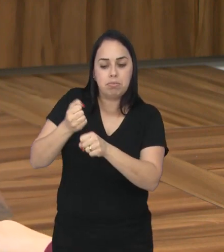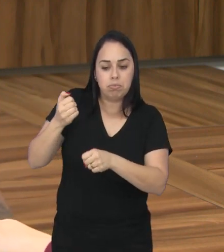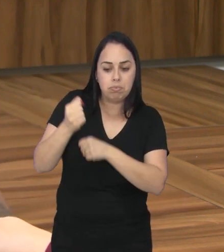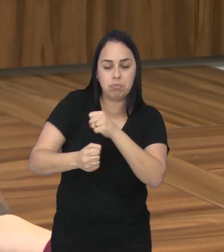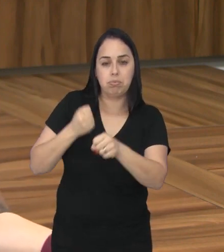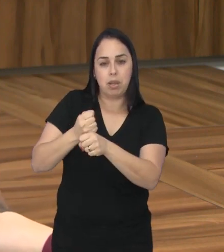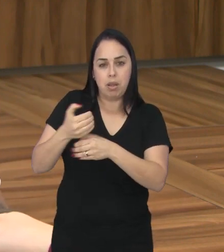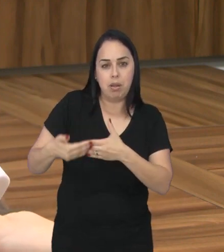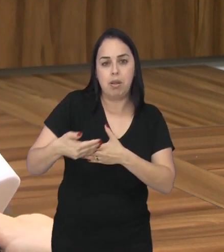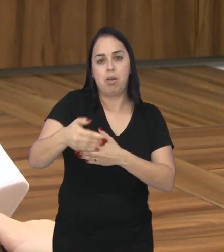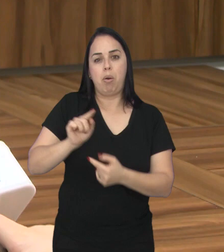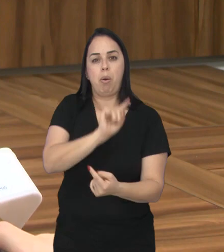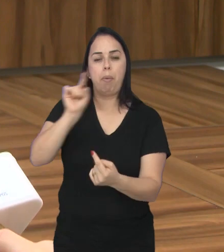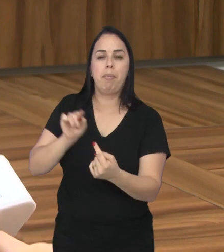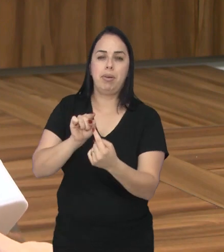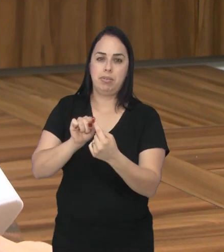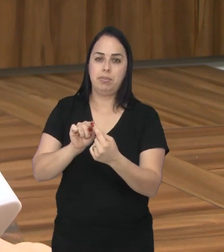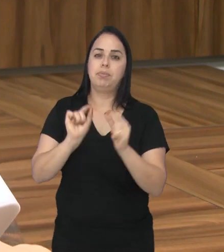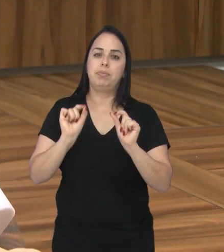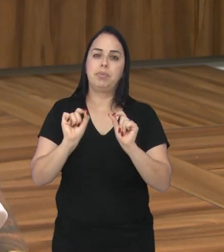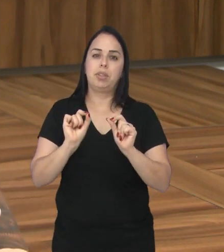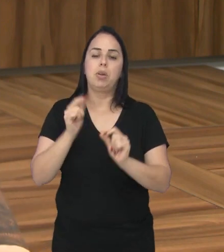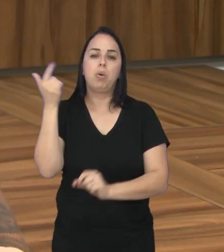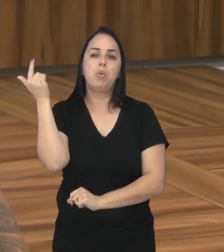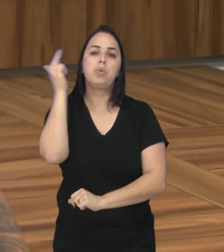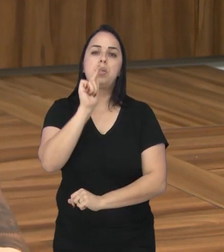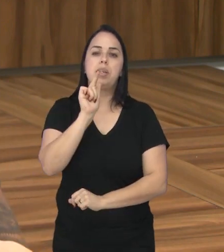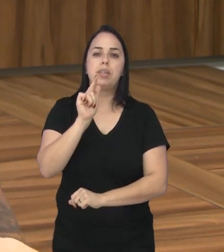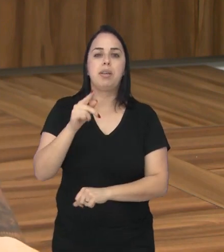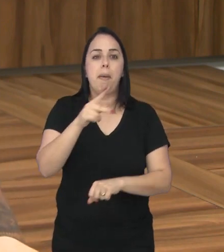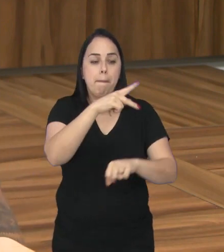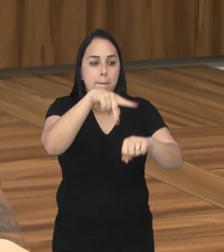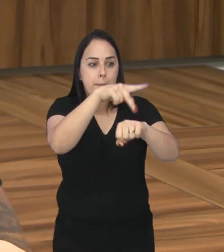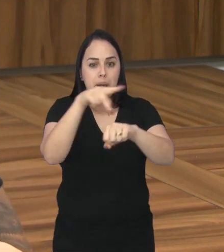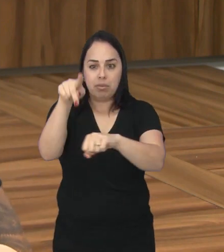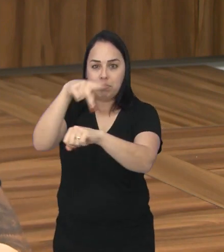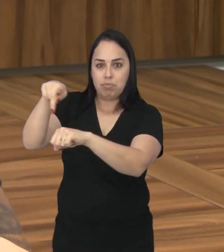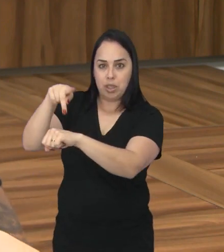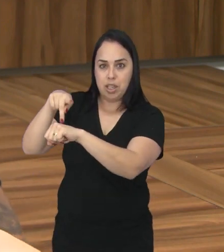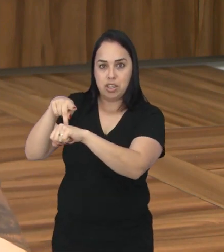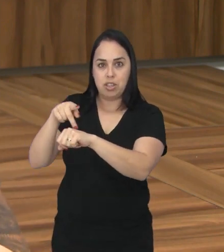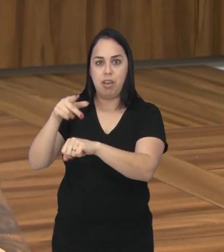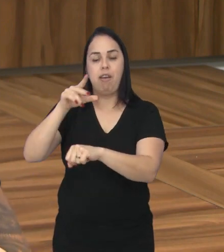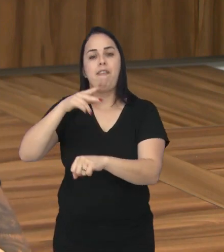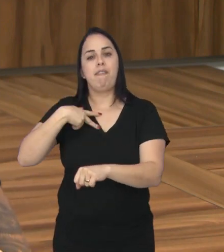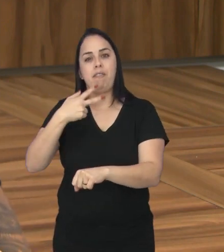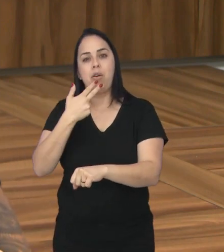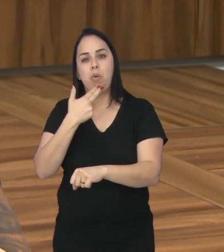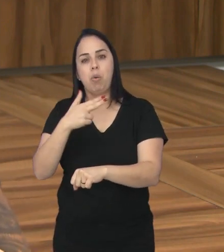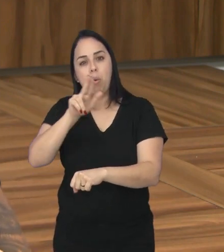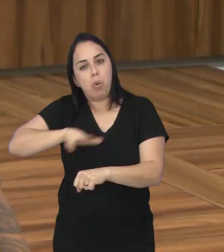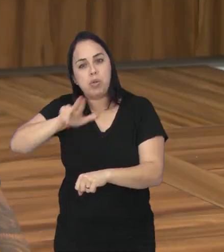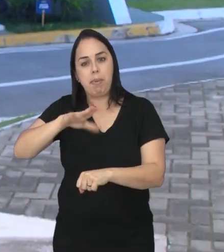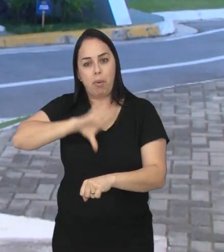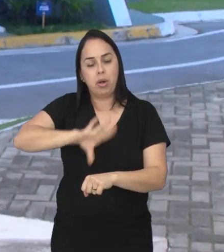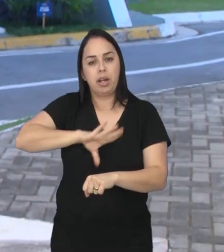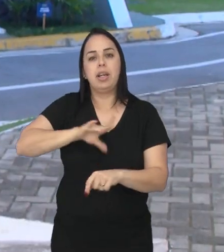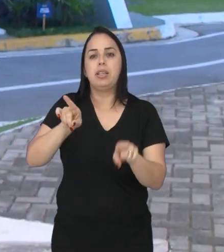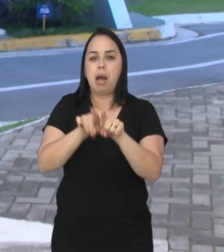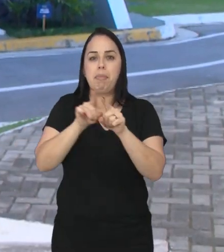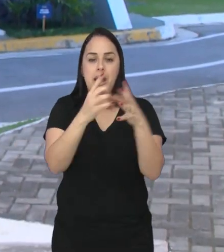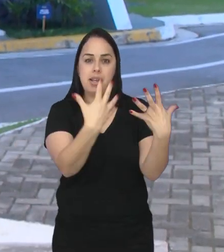próximos anos a gente consiga o objetivo inicial é que a gente consiga chegar nos países Especialmente nos países de língua portuguesa